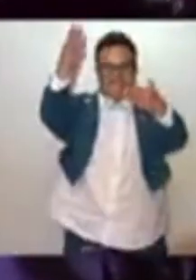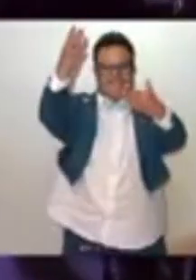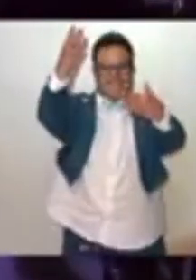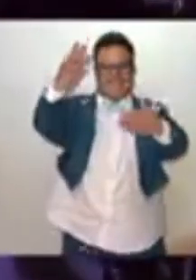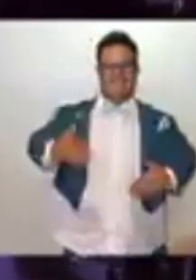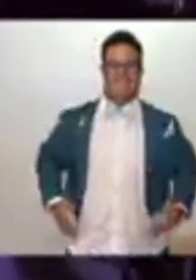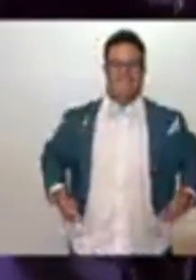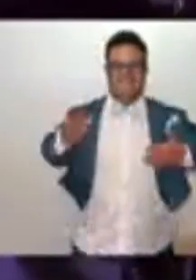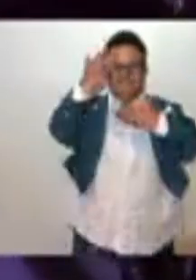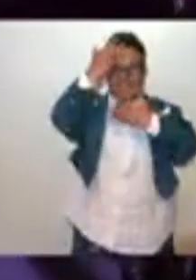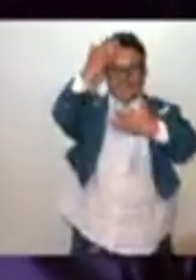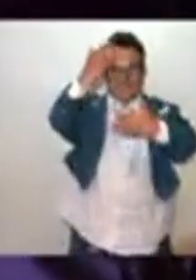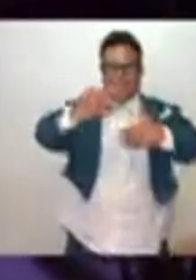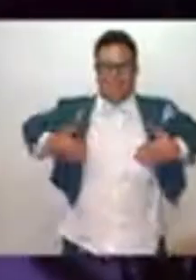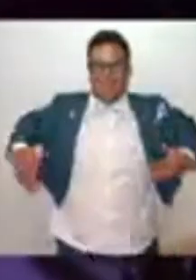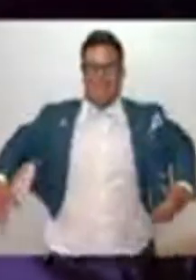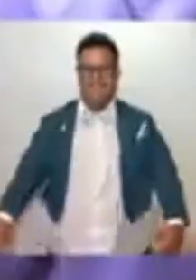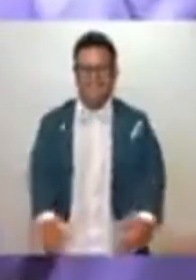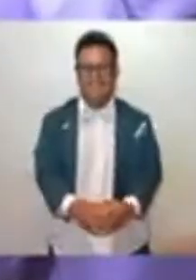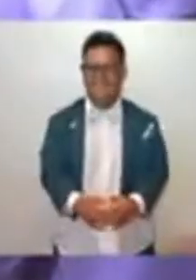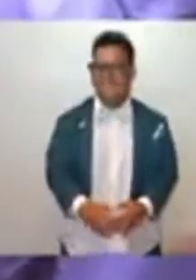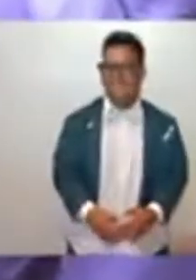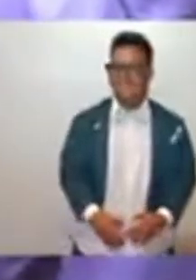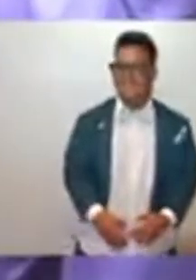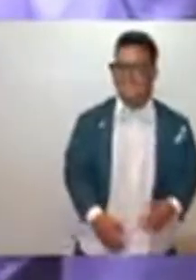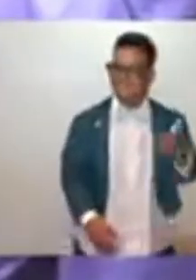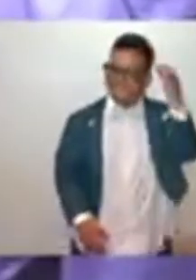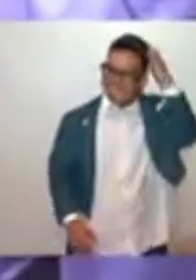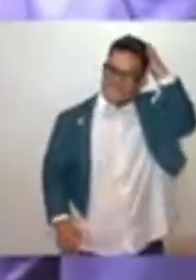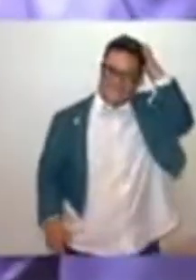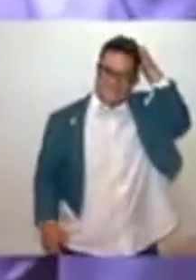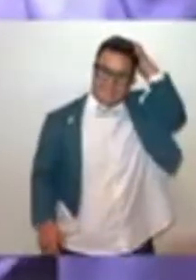E aí G1